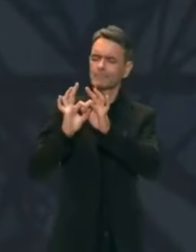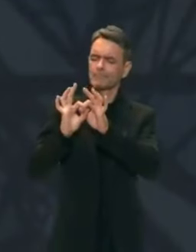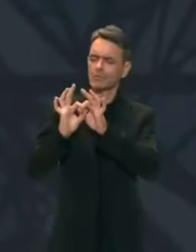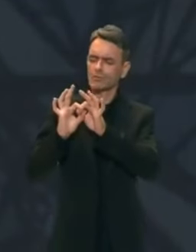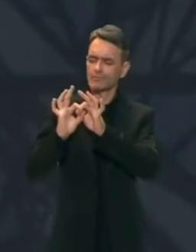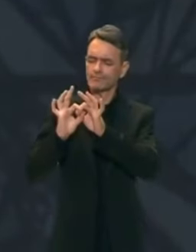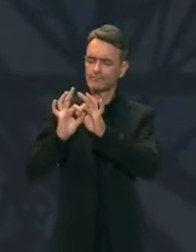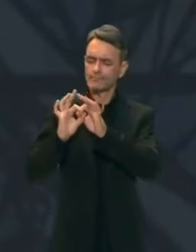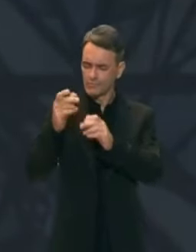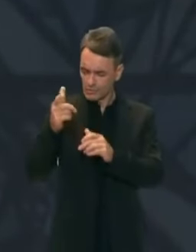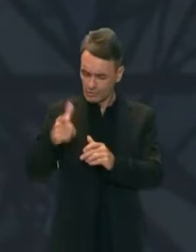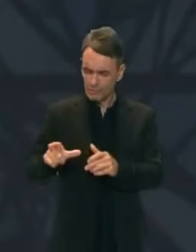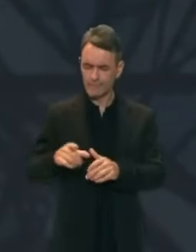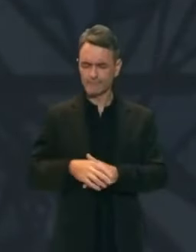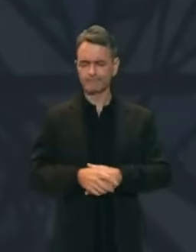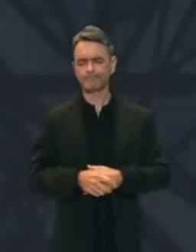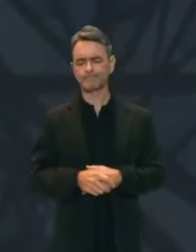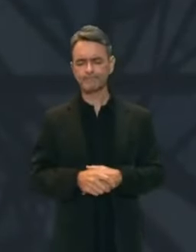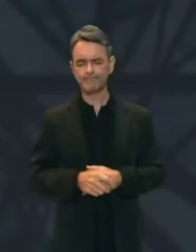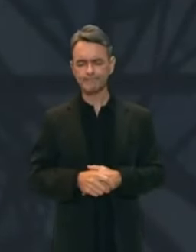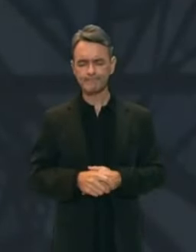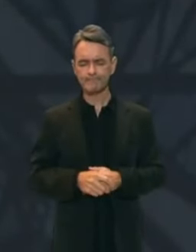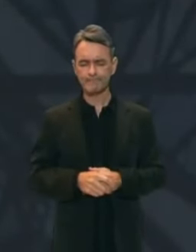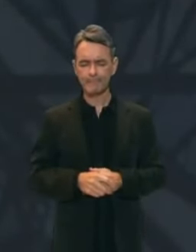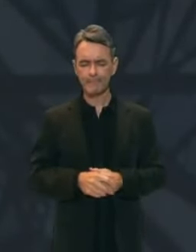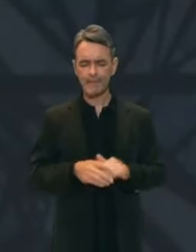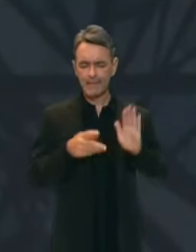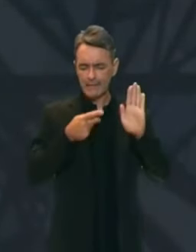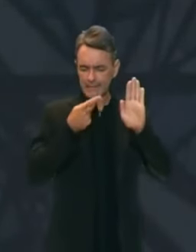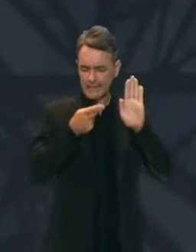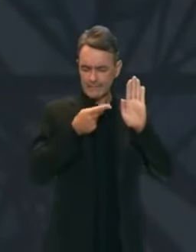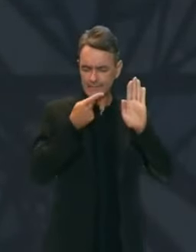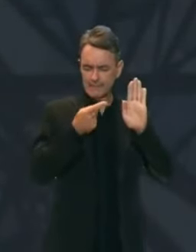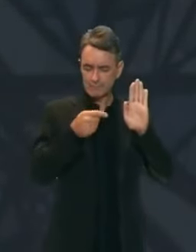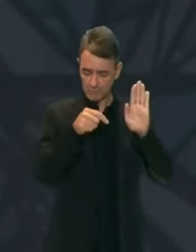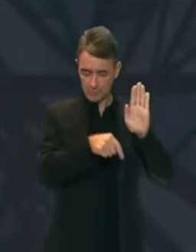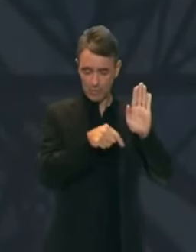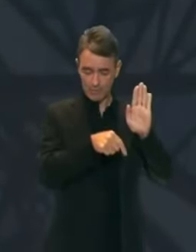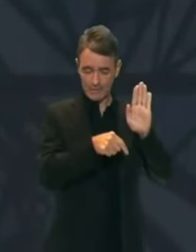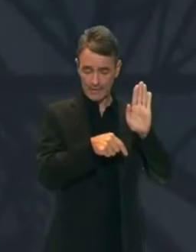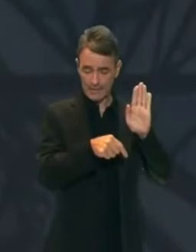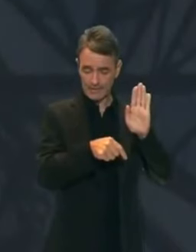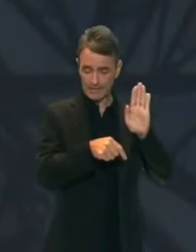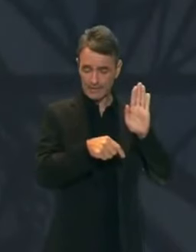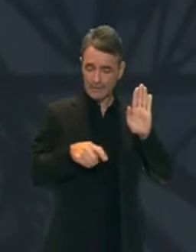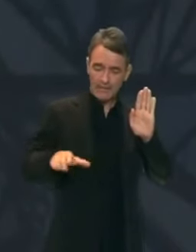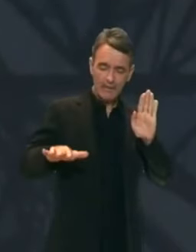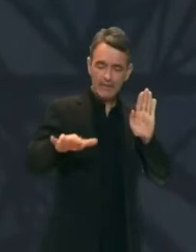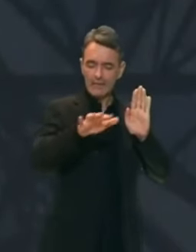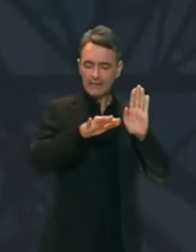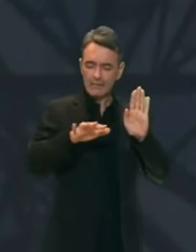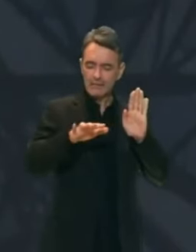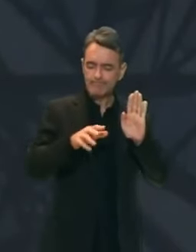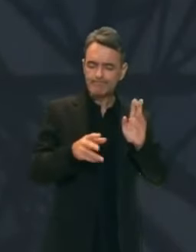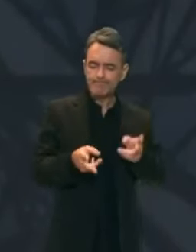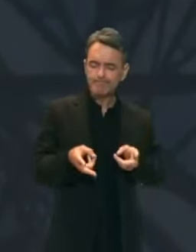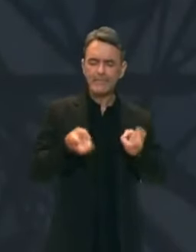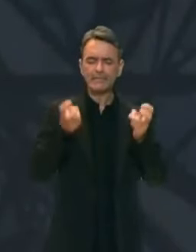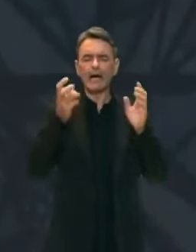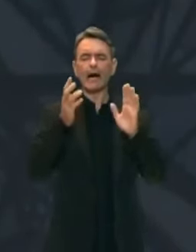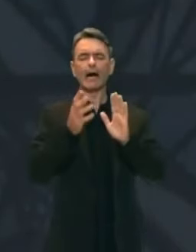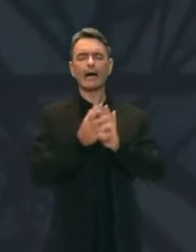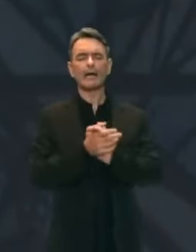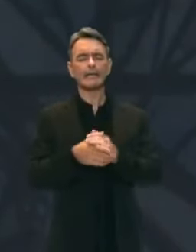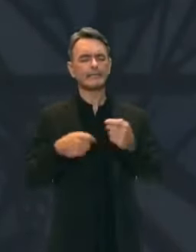conectando contigo. E que essas promessas também façam com que eles enxerguem a necessidade que